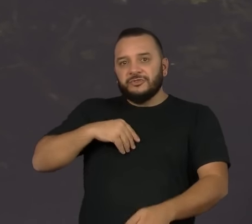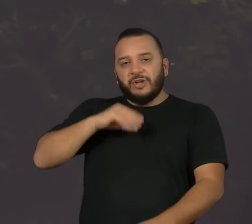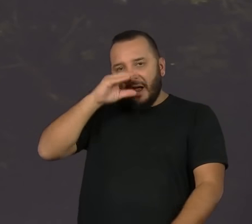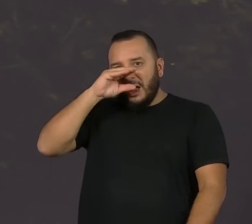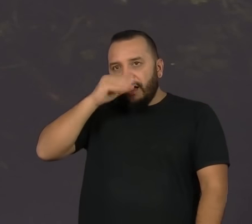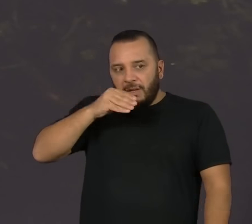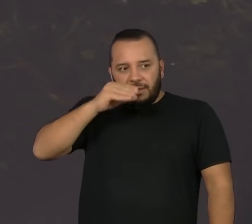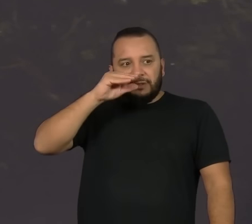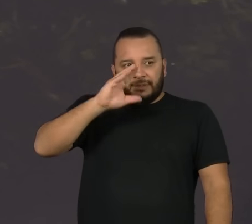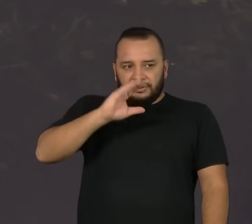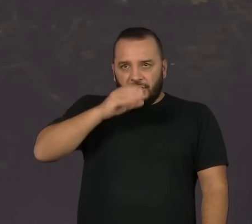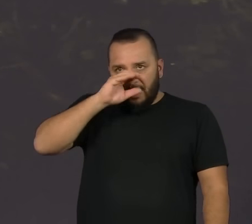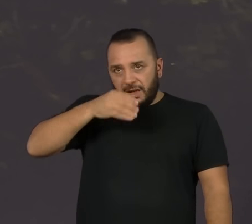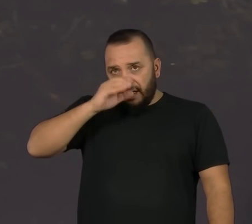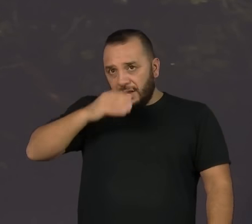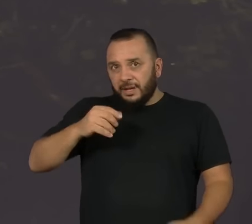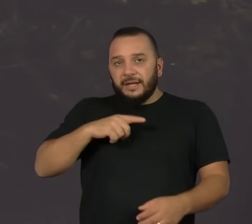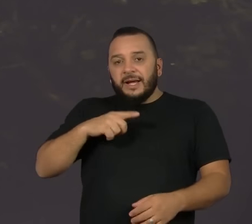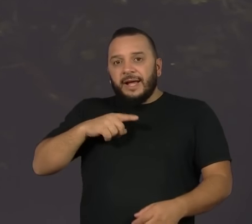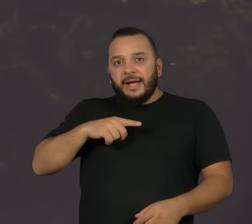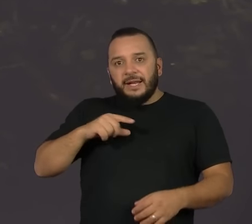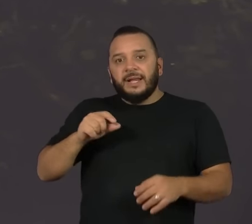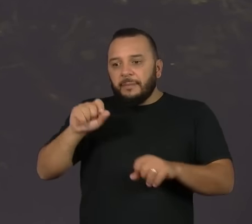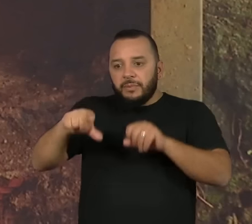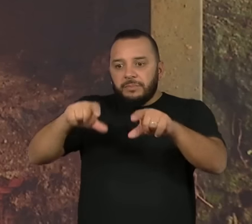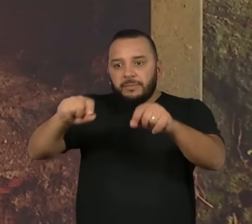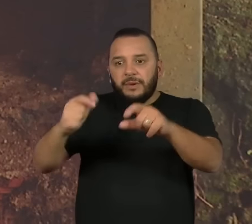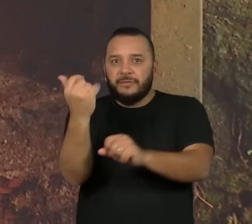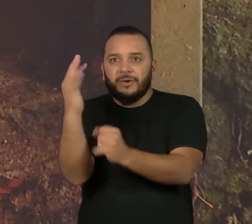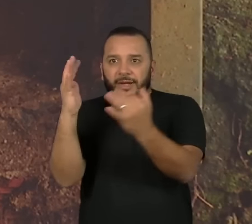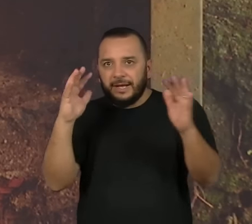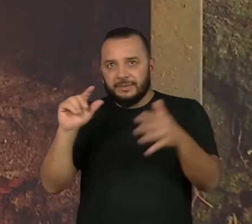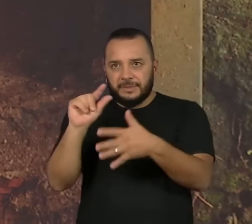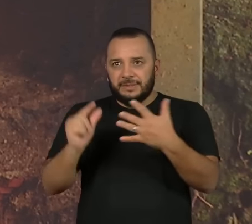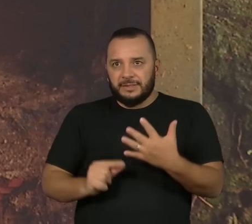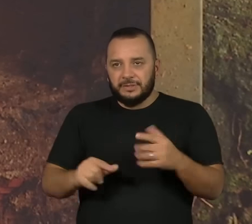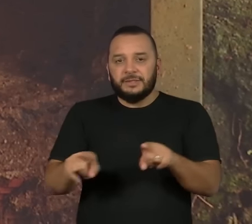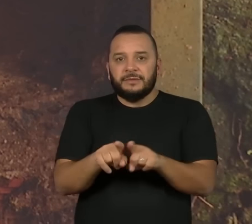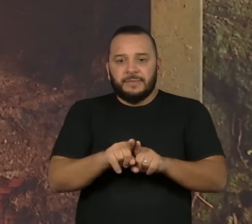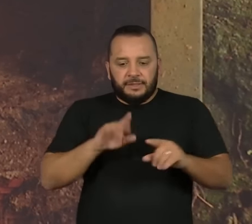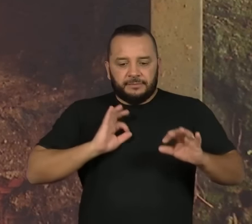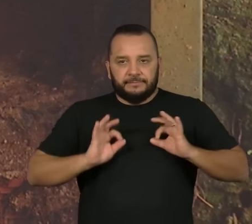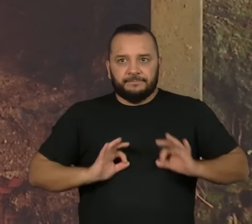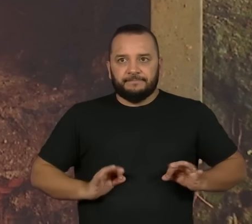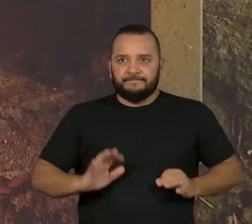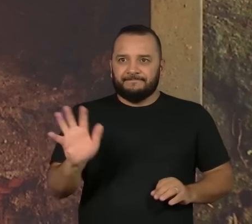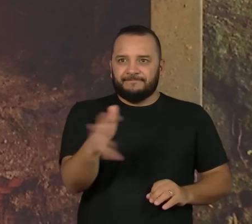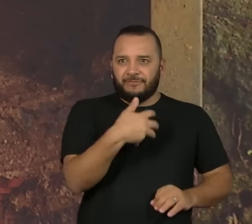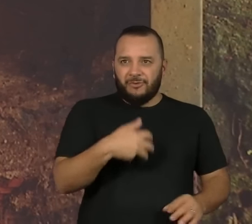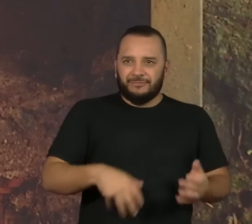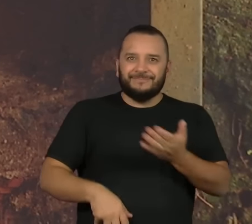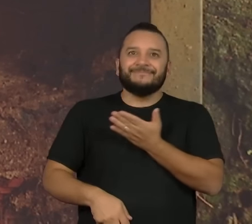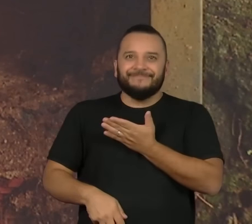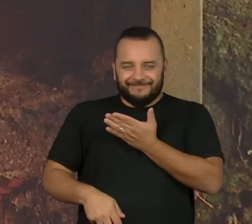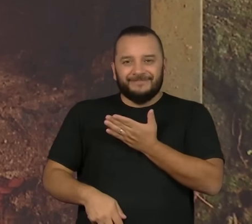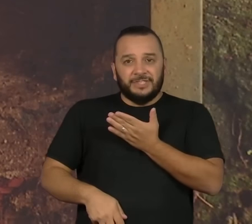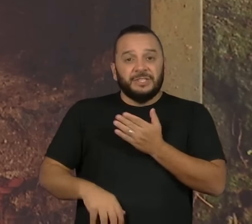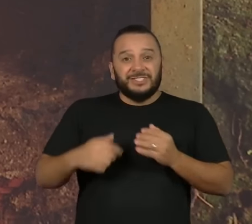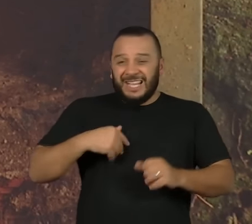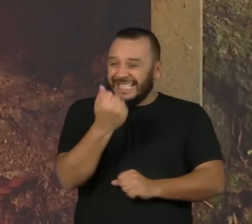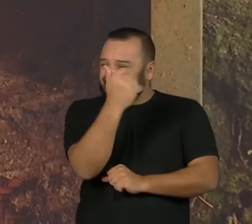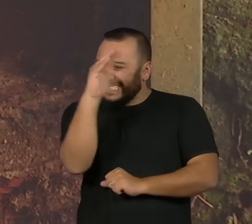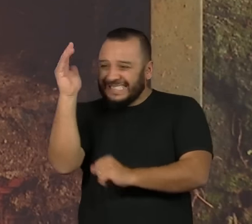de sementes da floresta, saindo da Mata Atlântica. E a onça pintada, sobrevivente dos incêndios no Pantanal